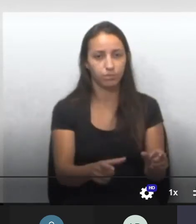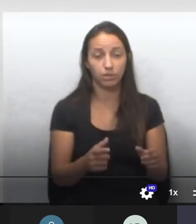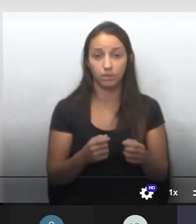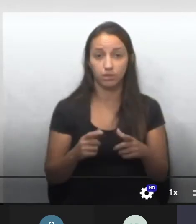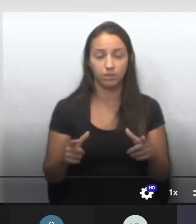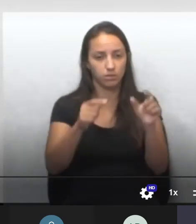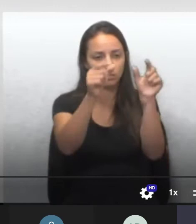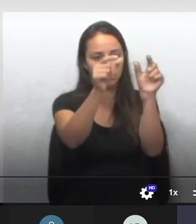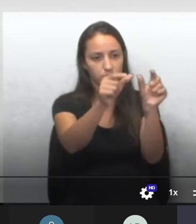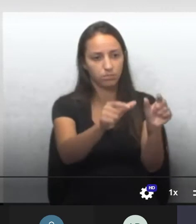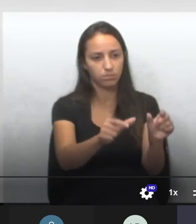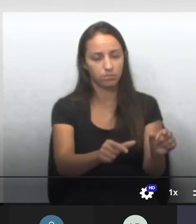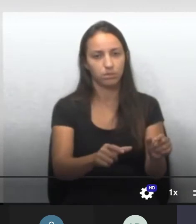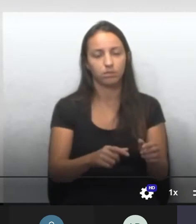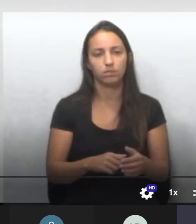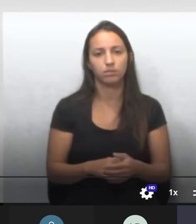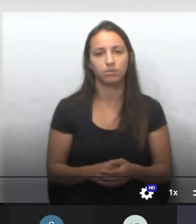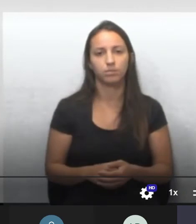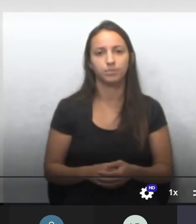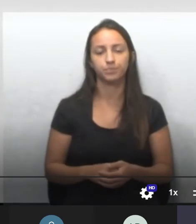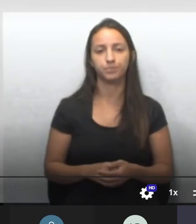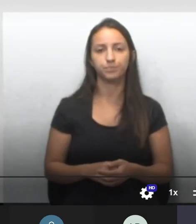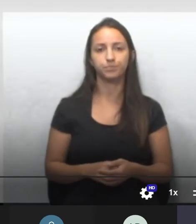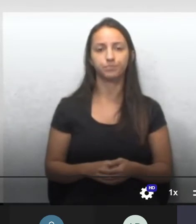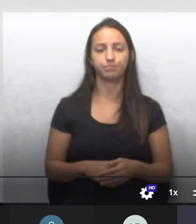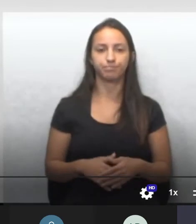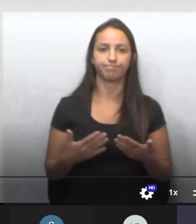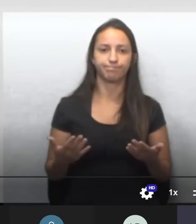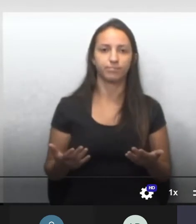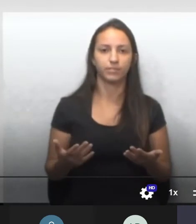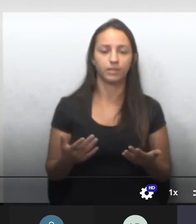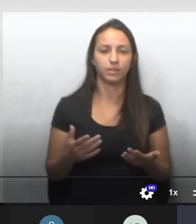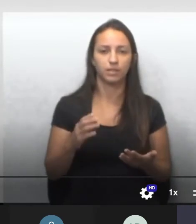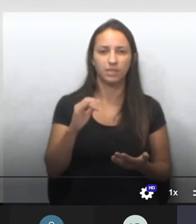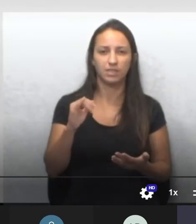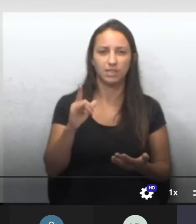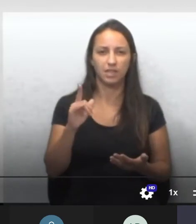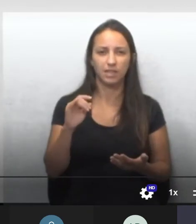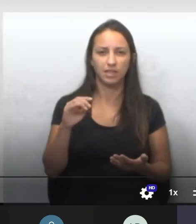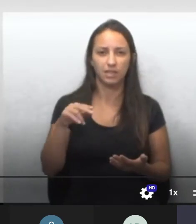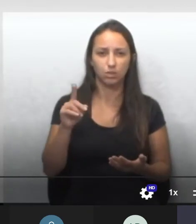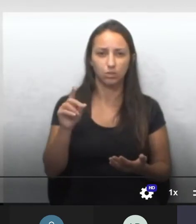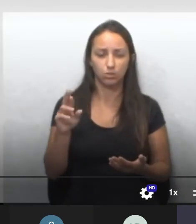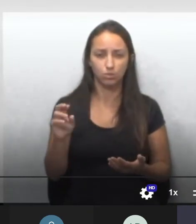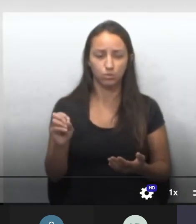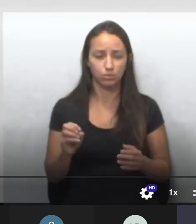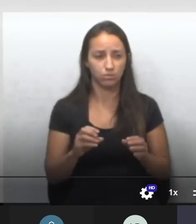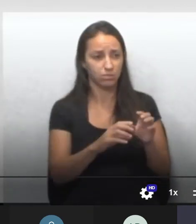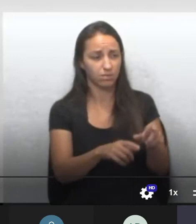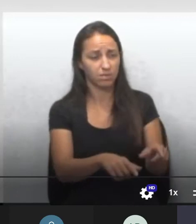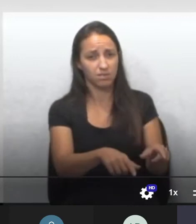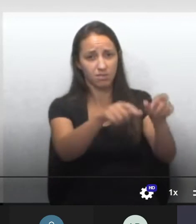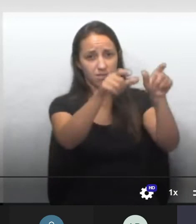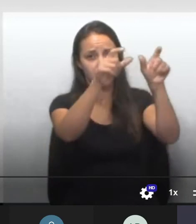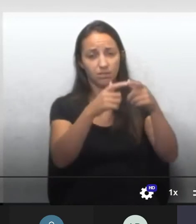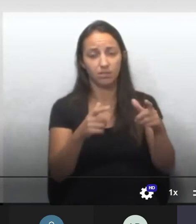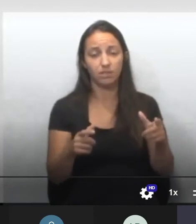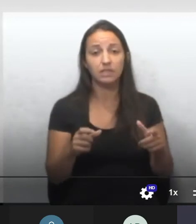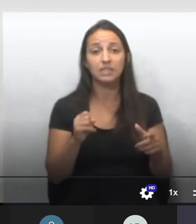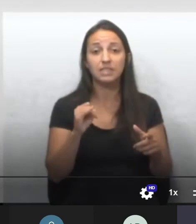em ambientes escolares, certo? Aqueles cilindros grandões de gás. E quando